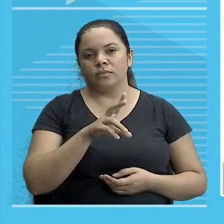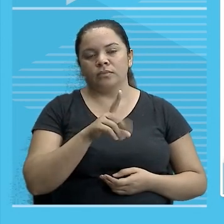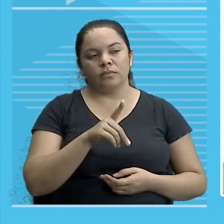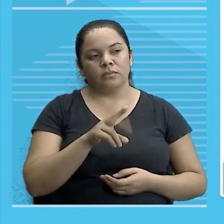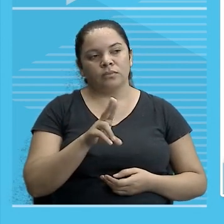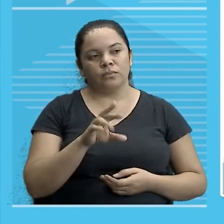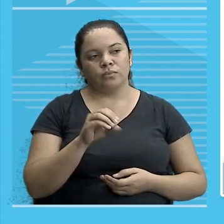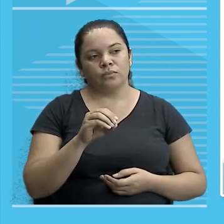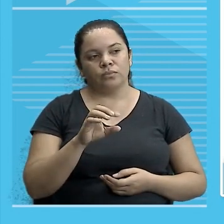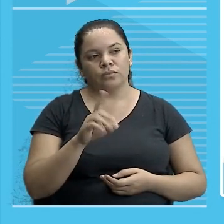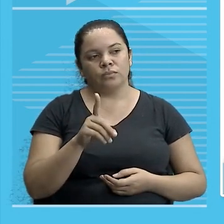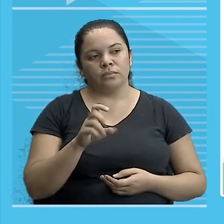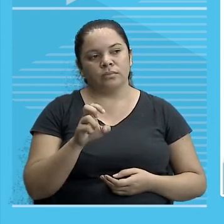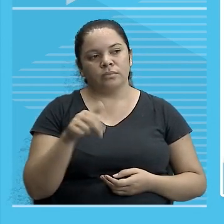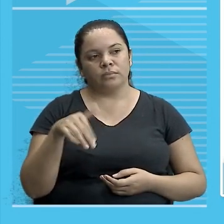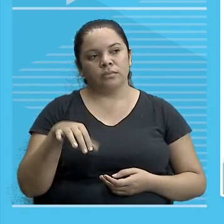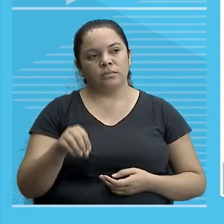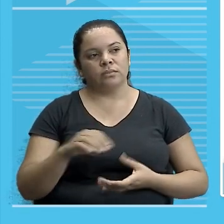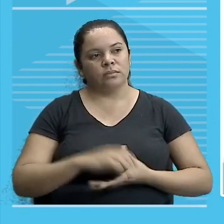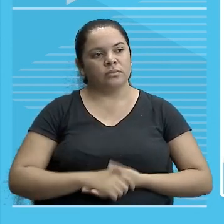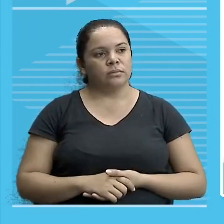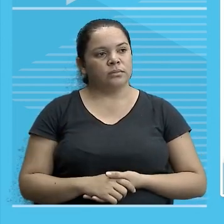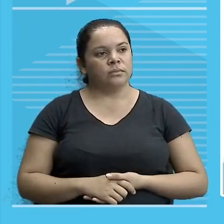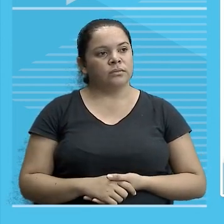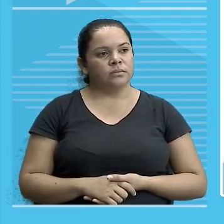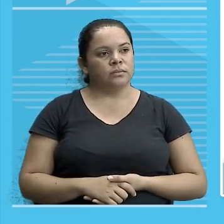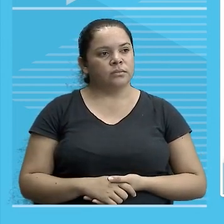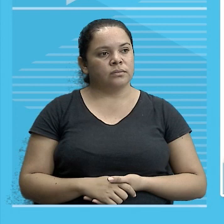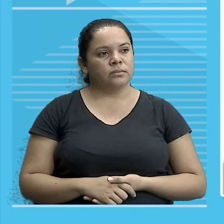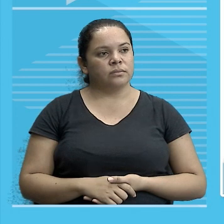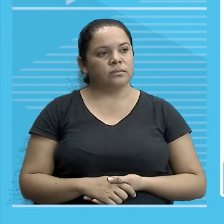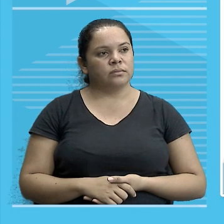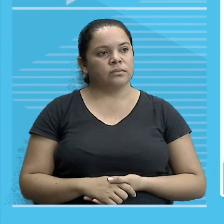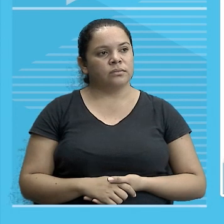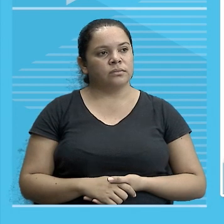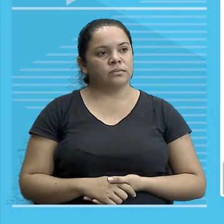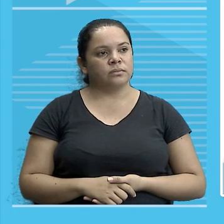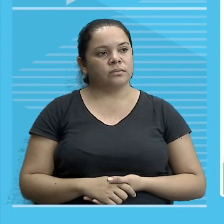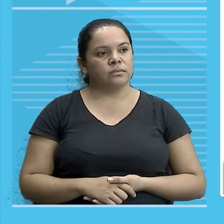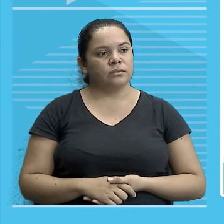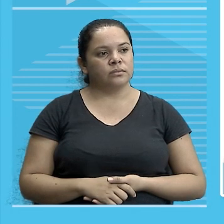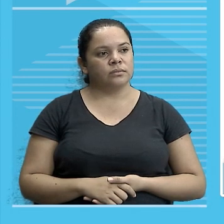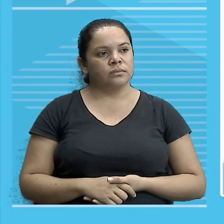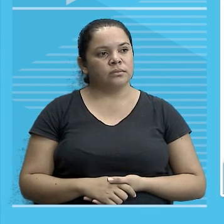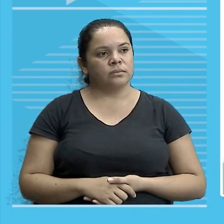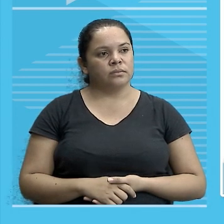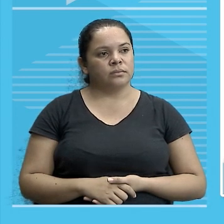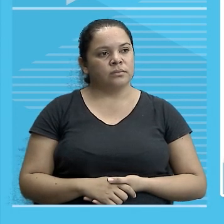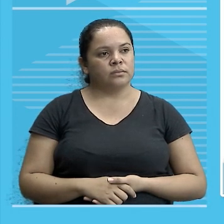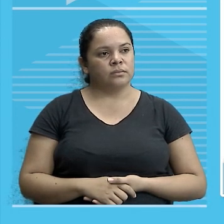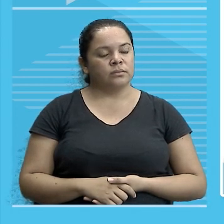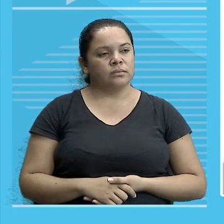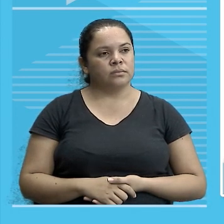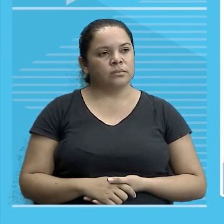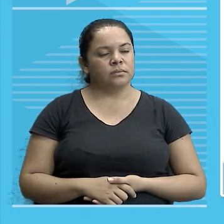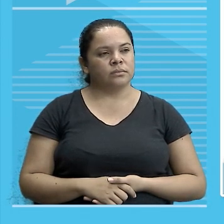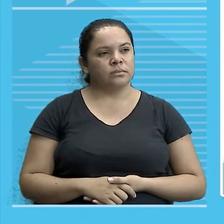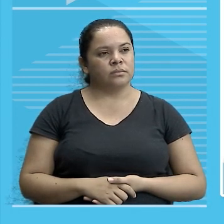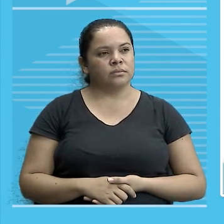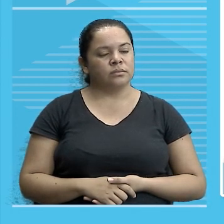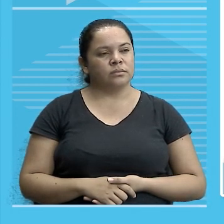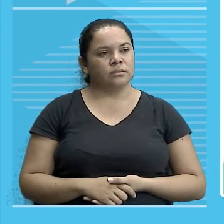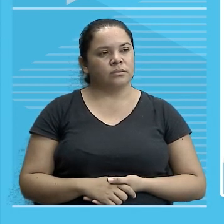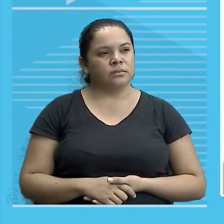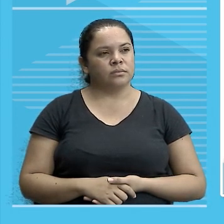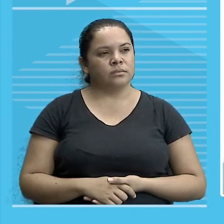é uma válvulazinha aqui, ó. E piloro, que é outra válvulazinha aqui. Ou seja, gente, nós temos